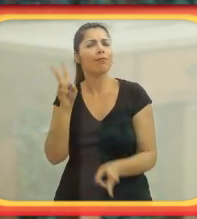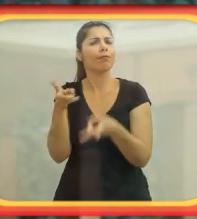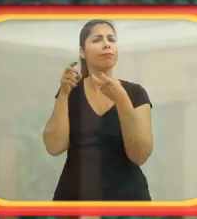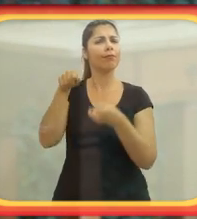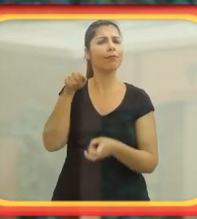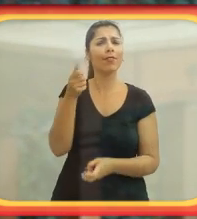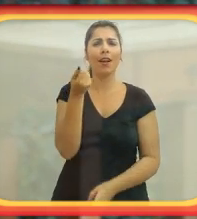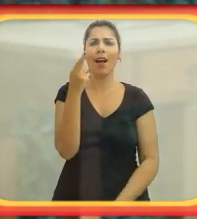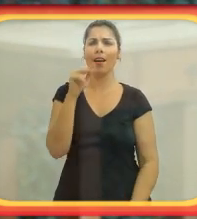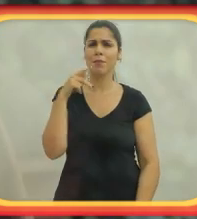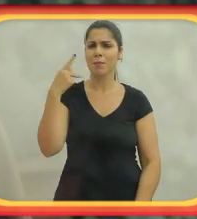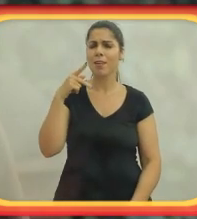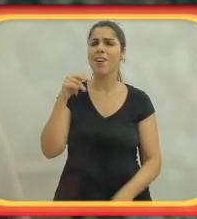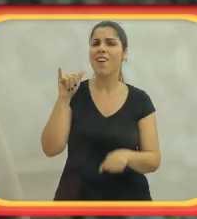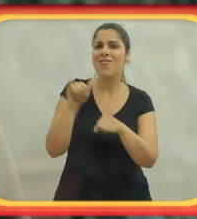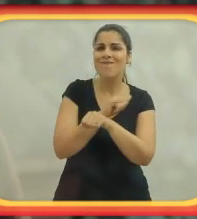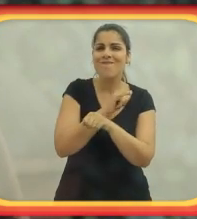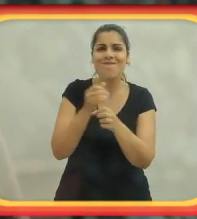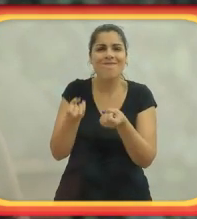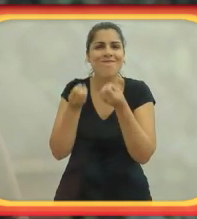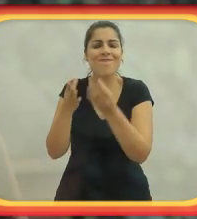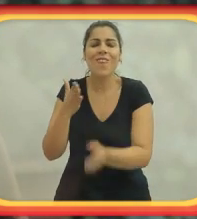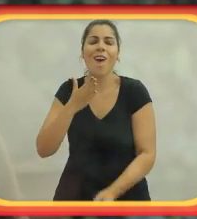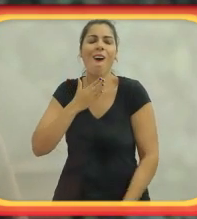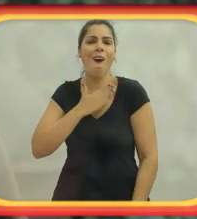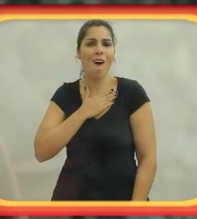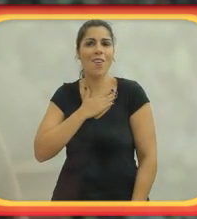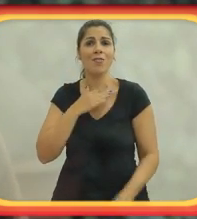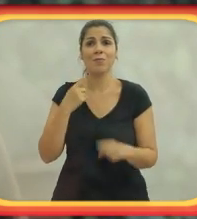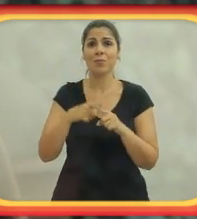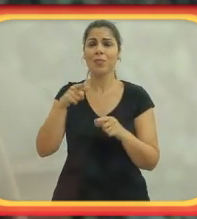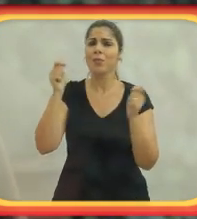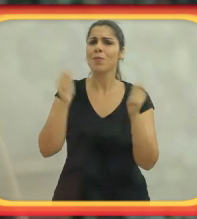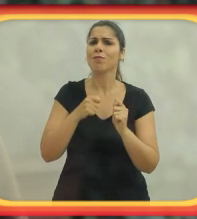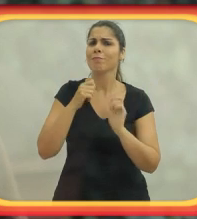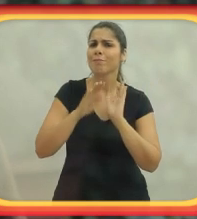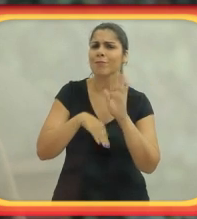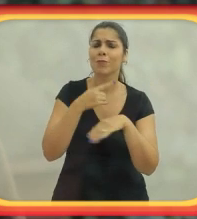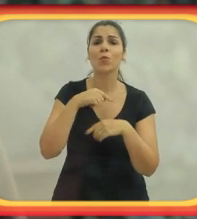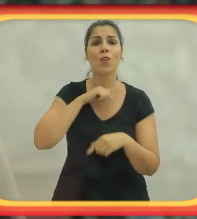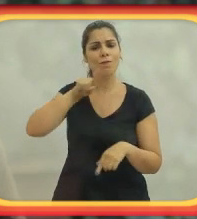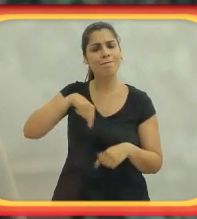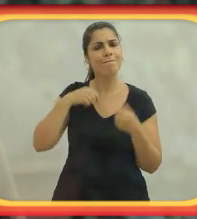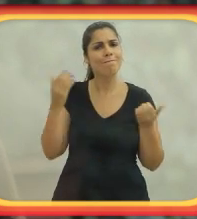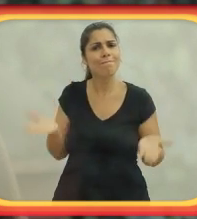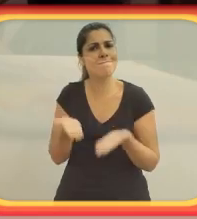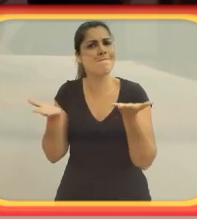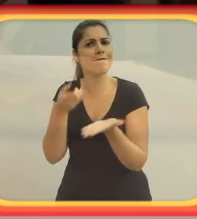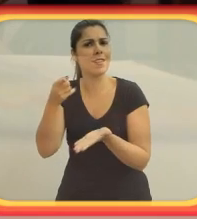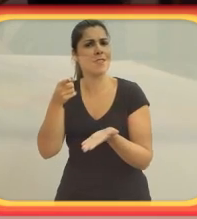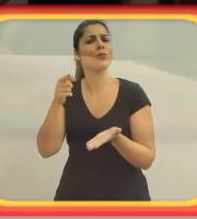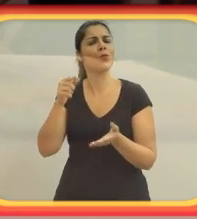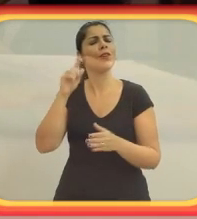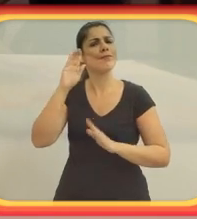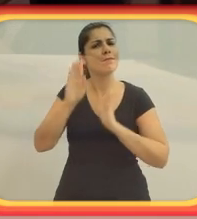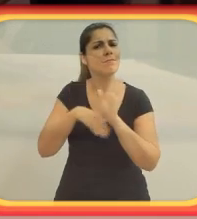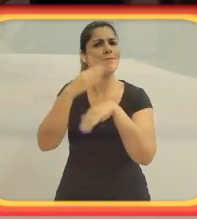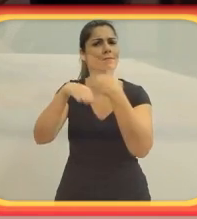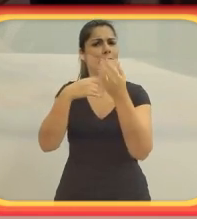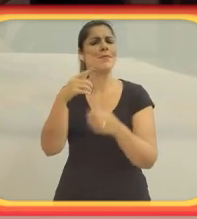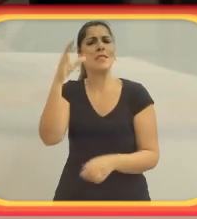pai da Rafaela Poggi. Quando nós percebemos que a arte era uma ferramenta que ela gostava,